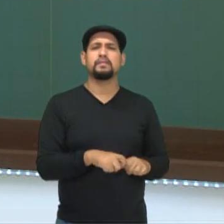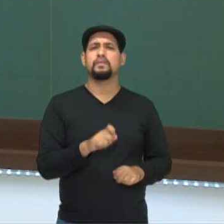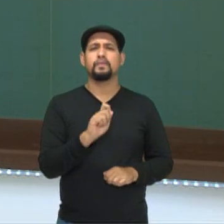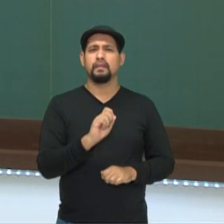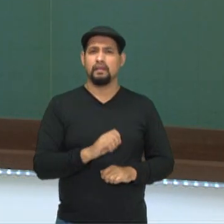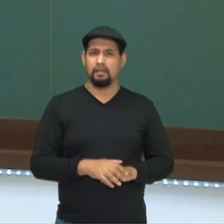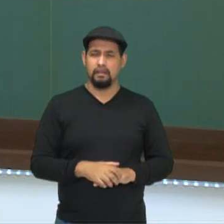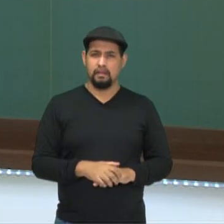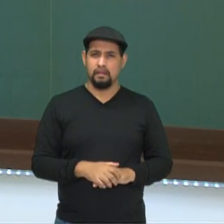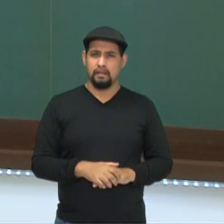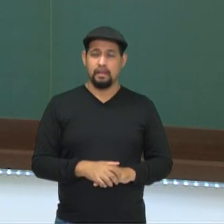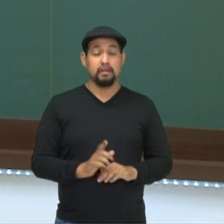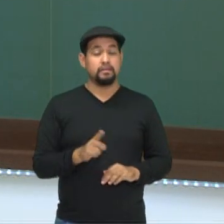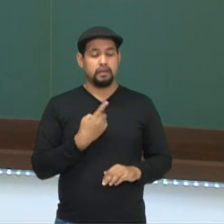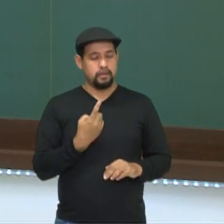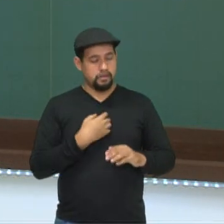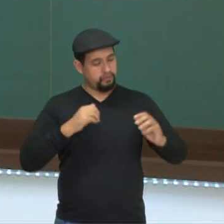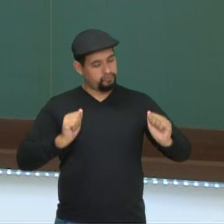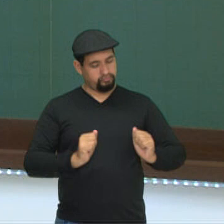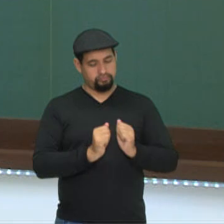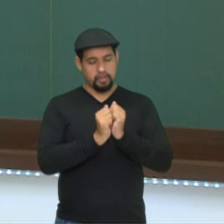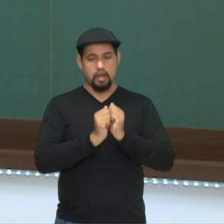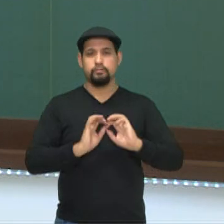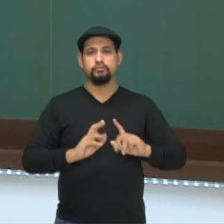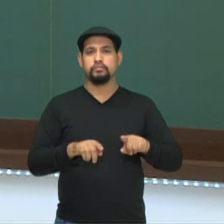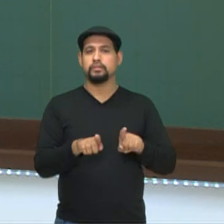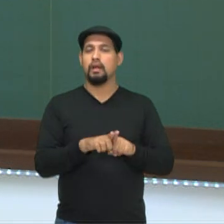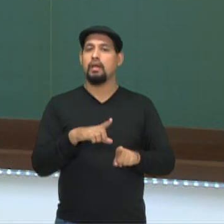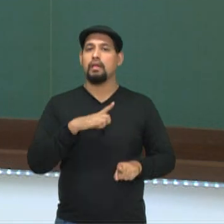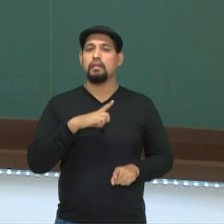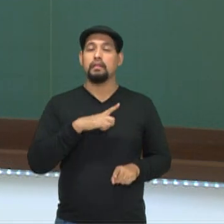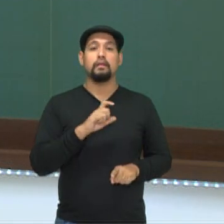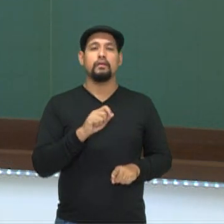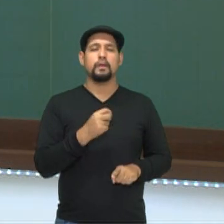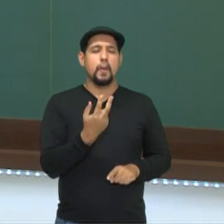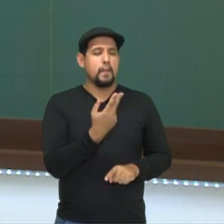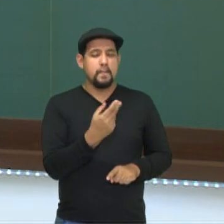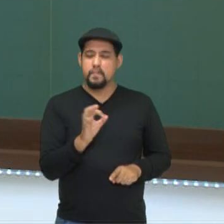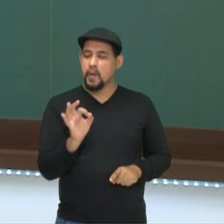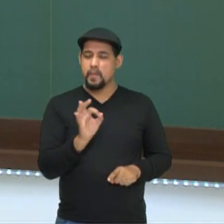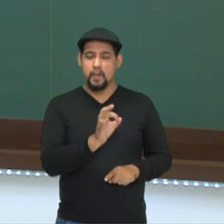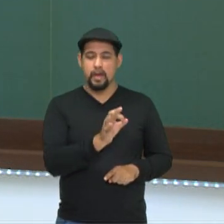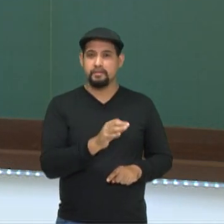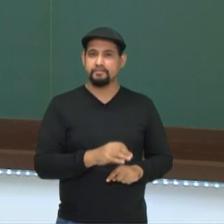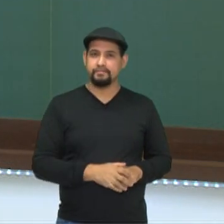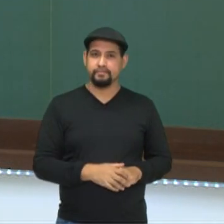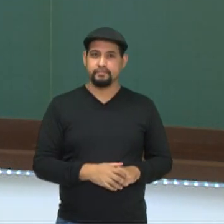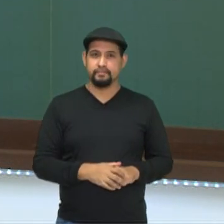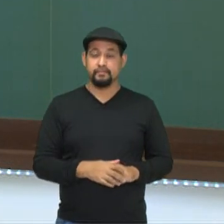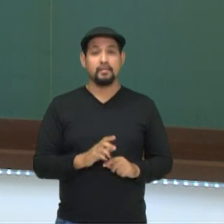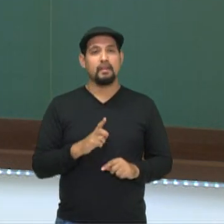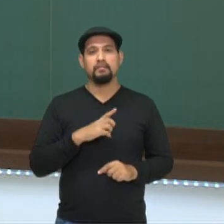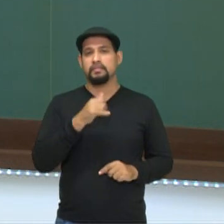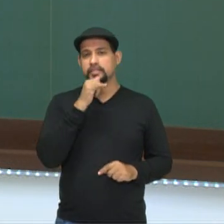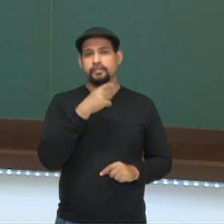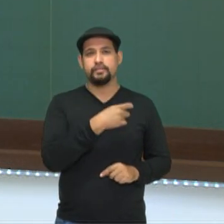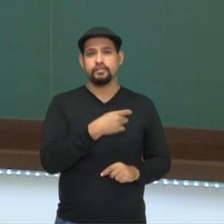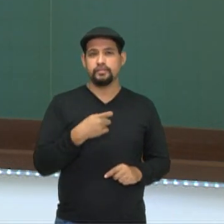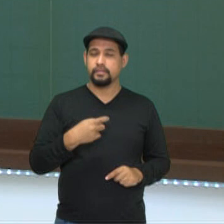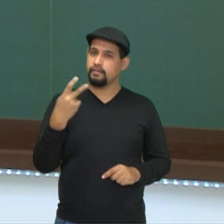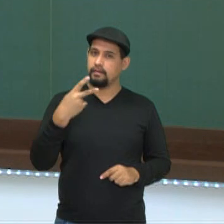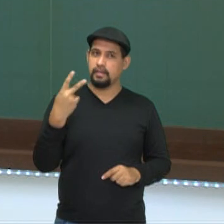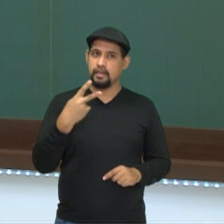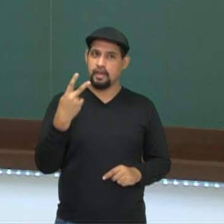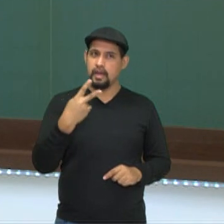fazer para juntar todo mundo e ter a equação daquele jeitinho que a gente gosta? Ax ao quadrado mais bx mais c igual a